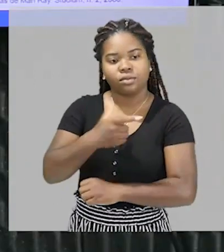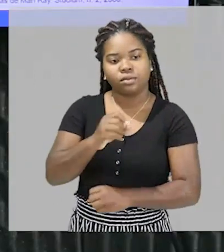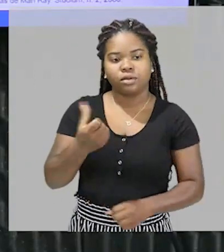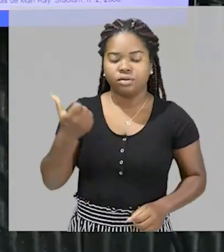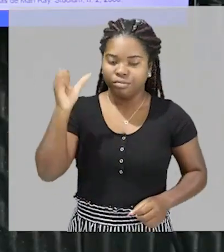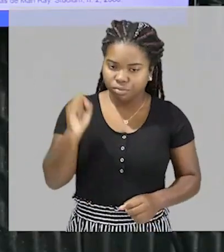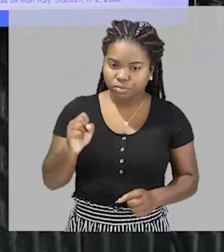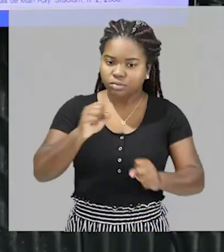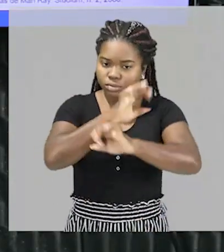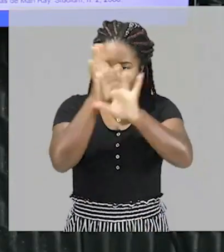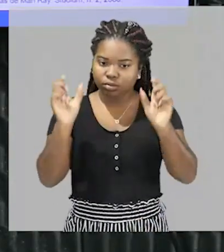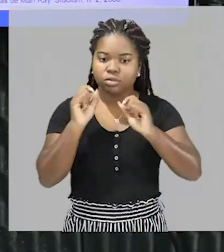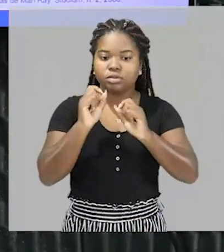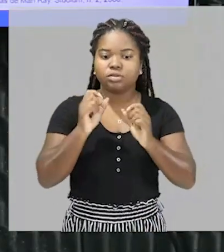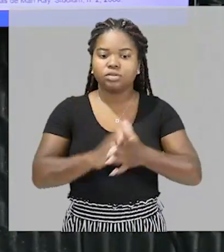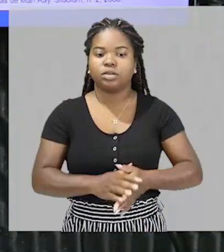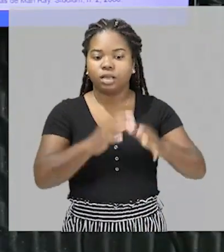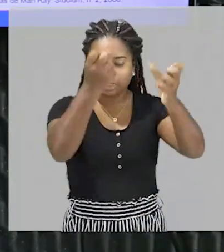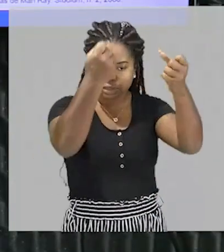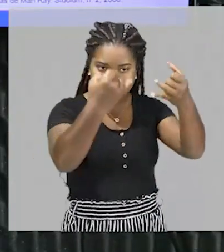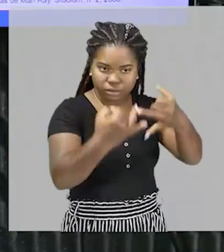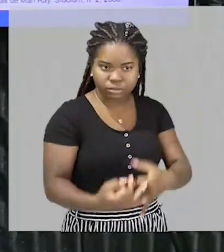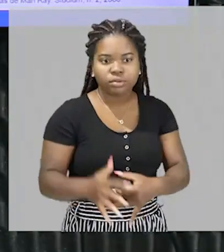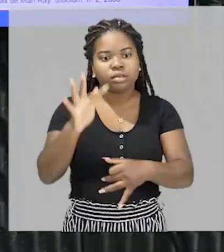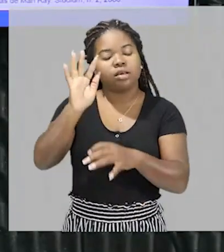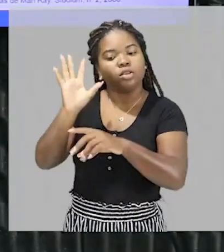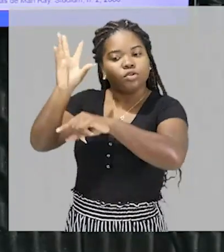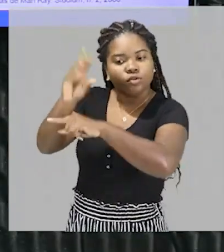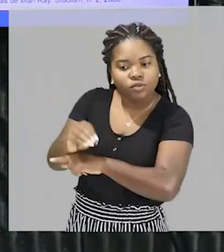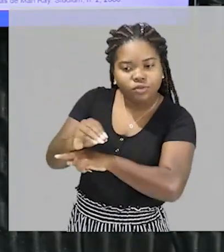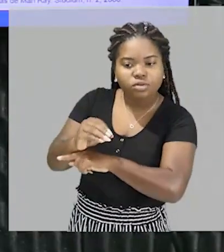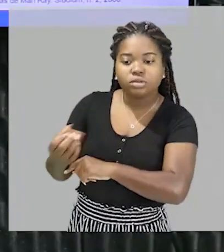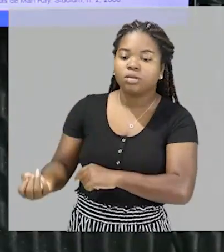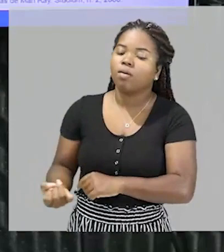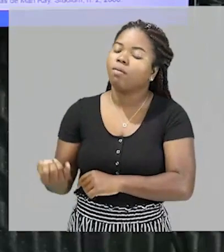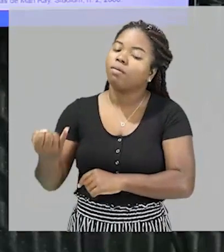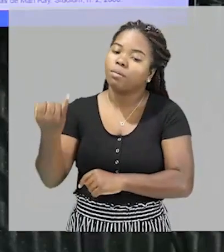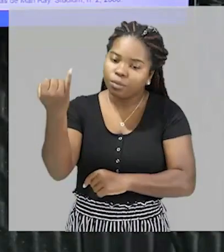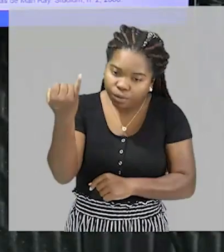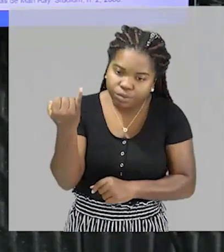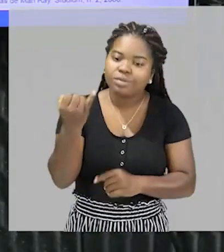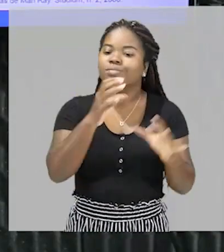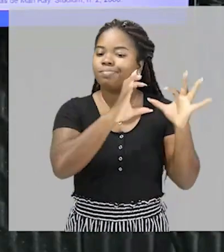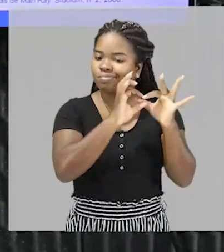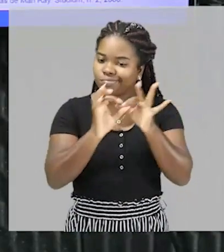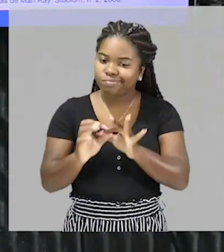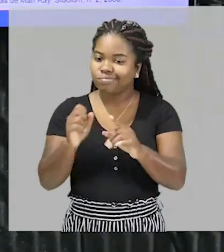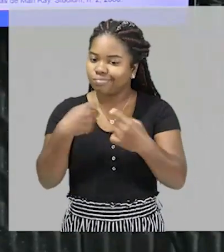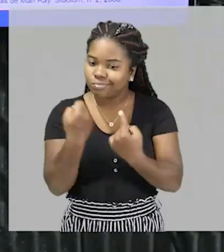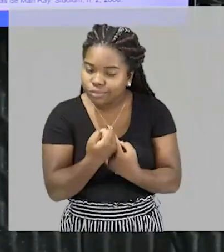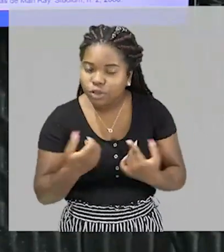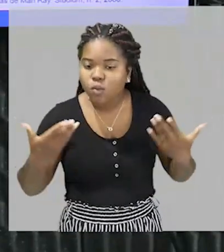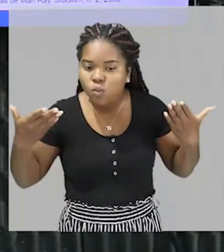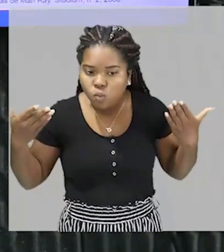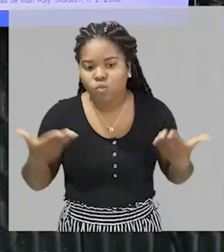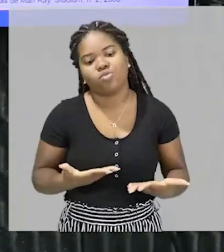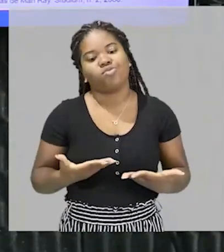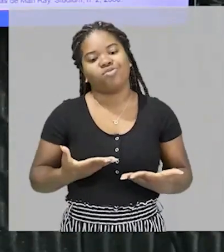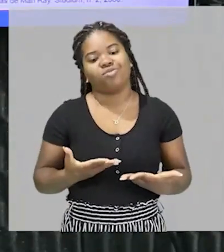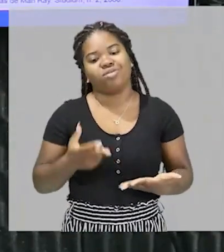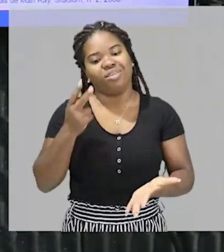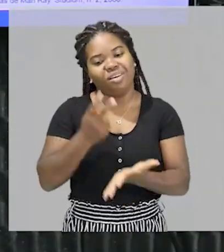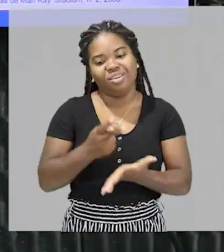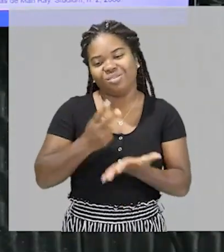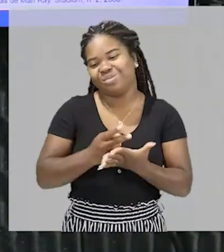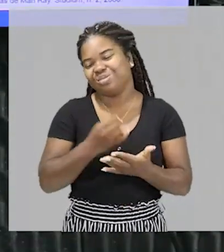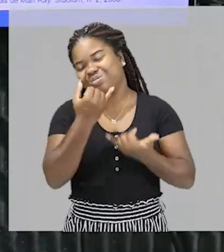claro o quanto o fotograma e a fotografia são importantes para os nossos contextos sociais hoje. Eu sempre brinco com